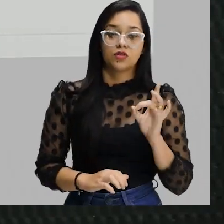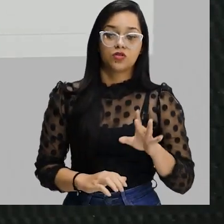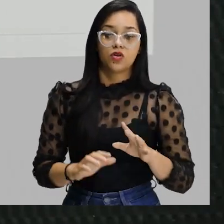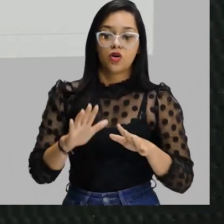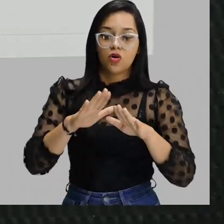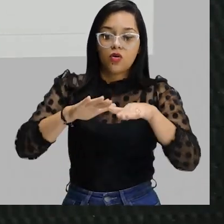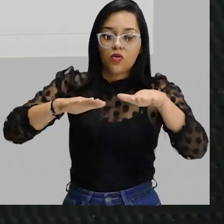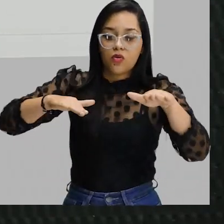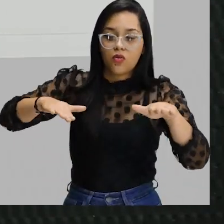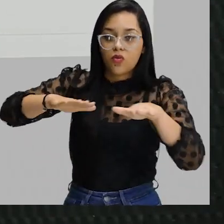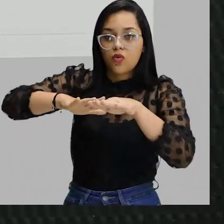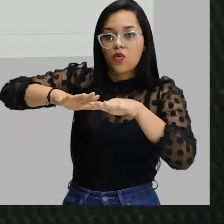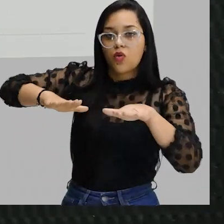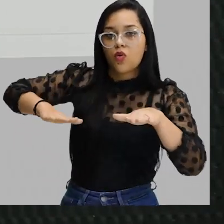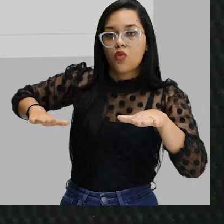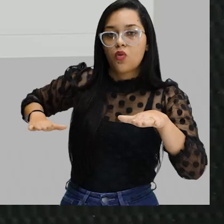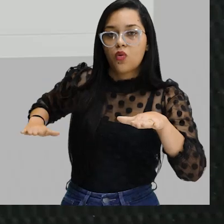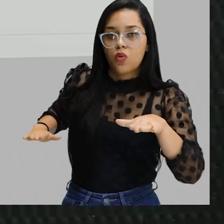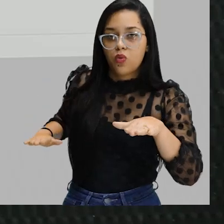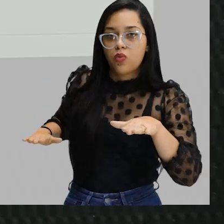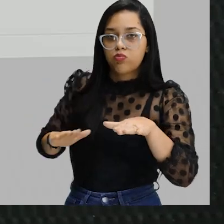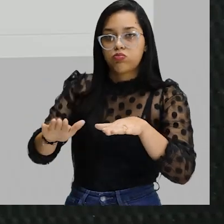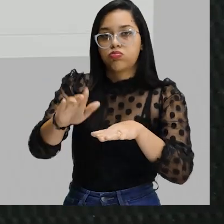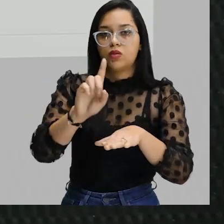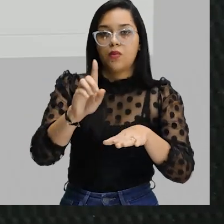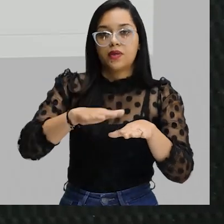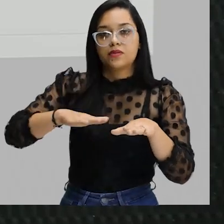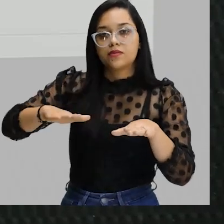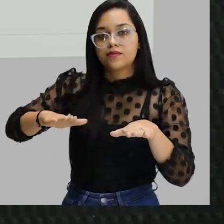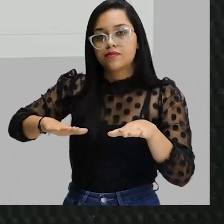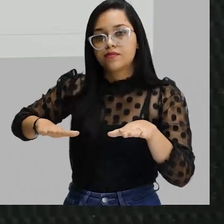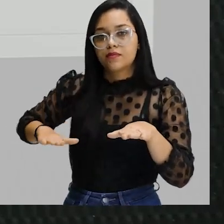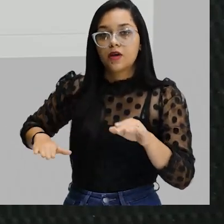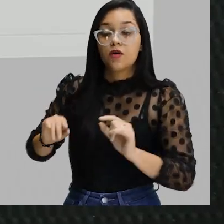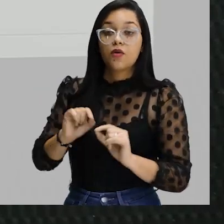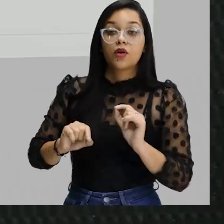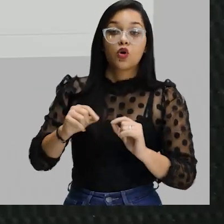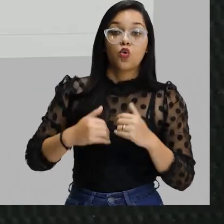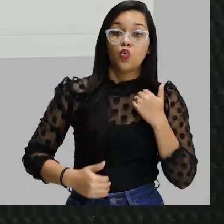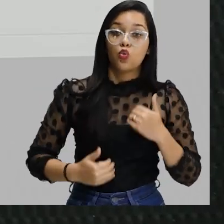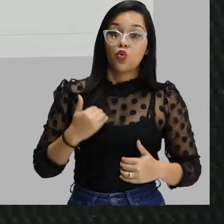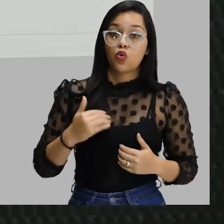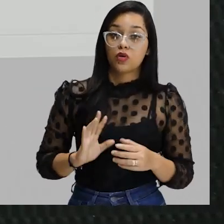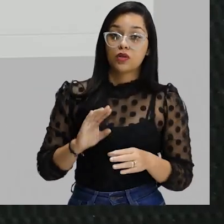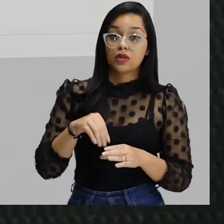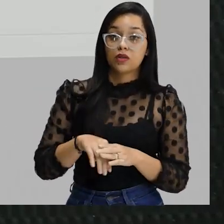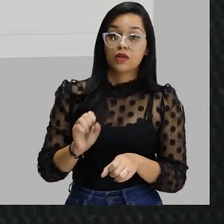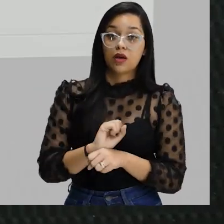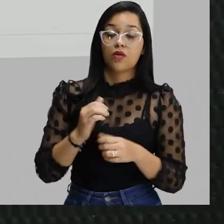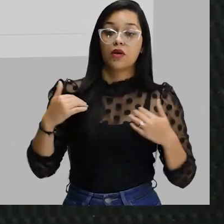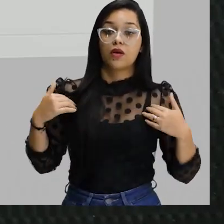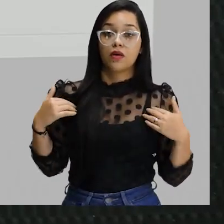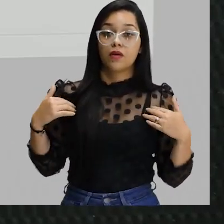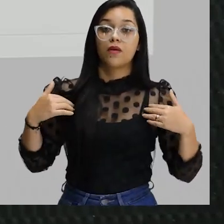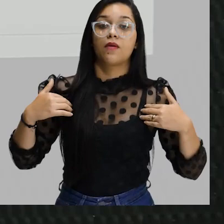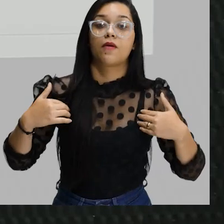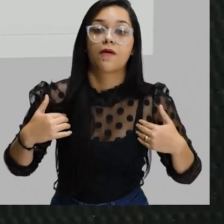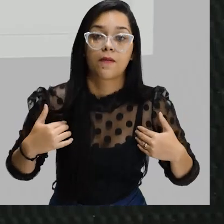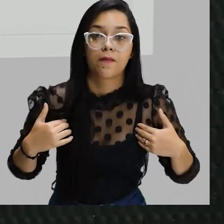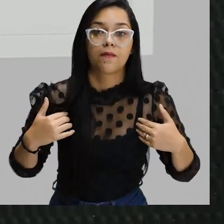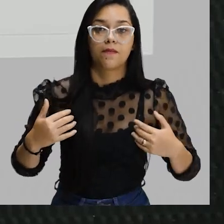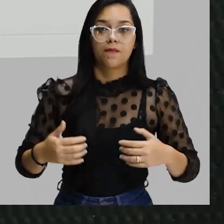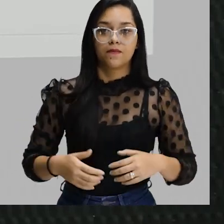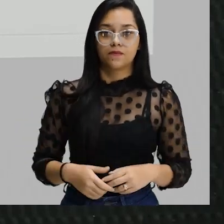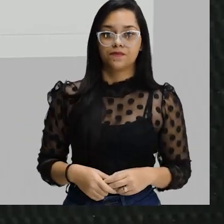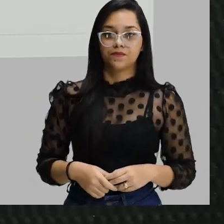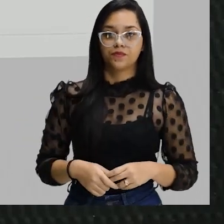simplesmente desacelerar de uma forma brusca, certo? O corpo, né, que está dentro do carro, a tendência dele é continuar no movimento que